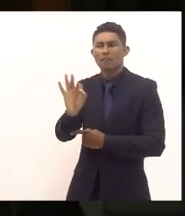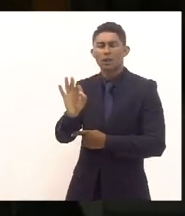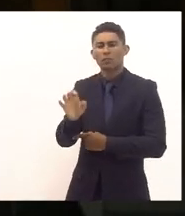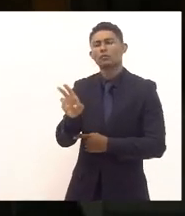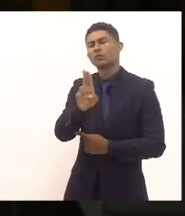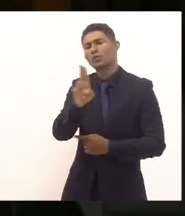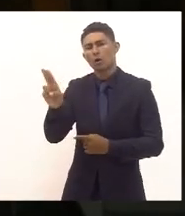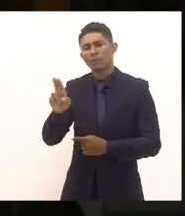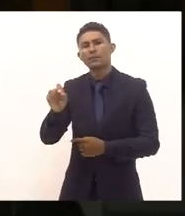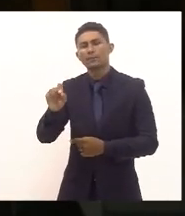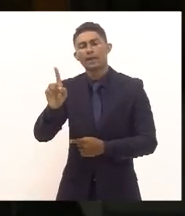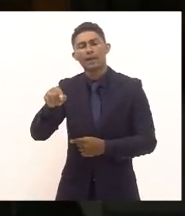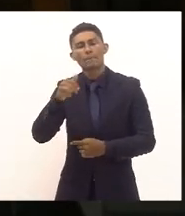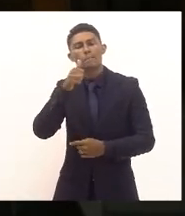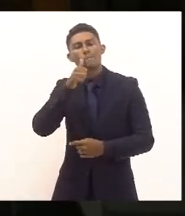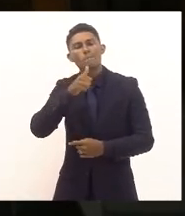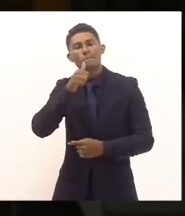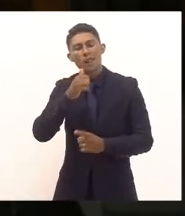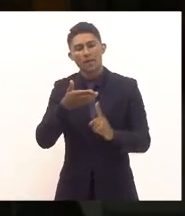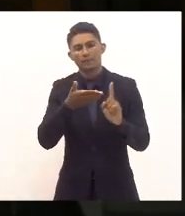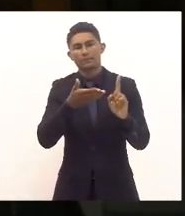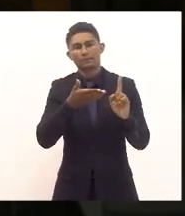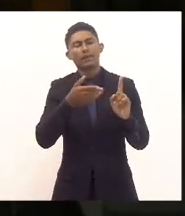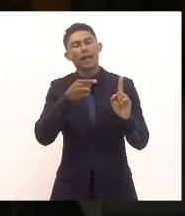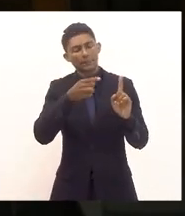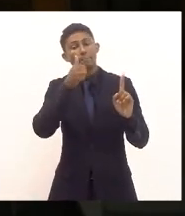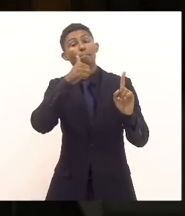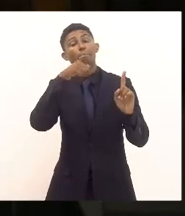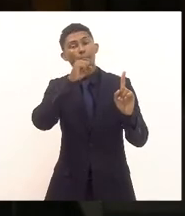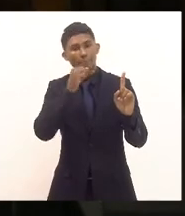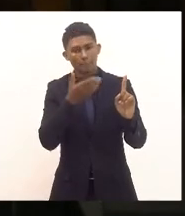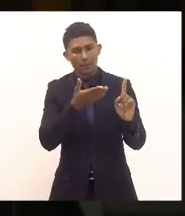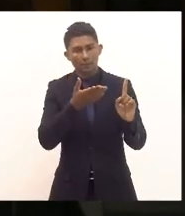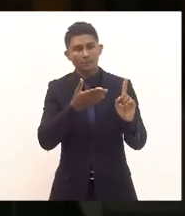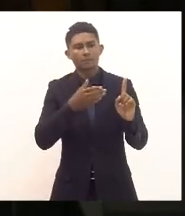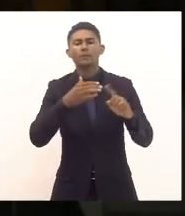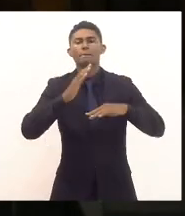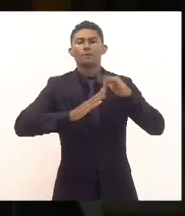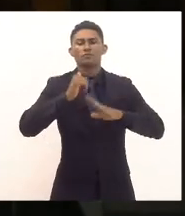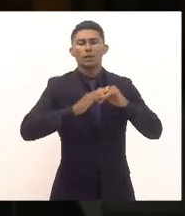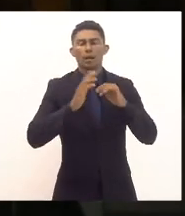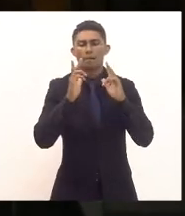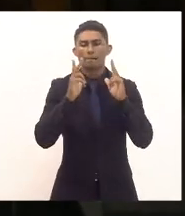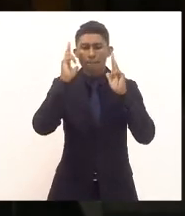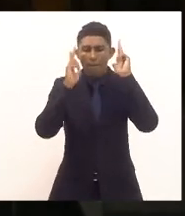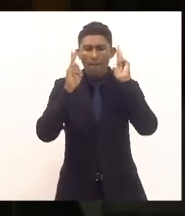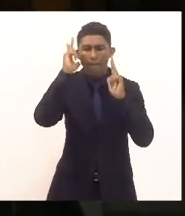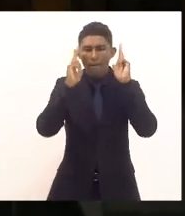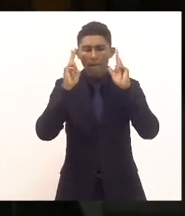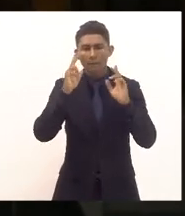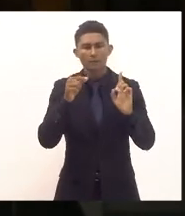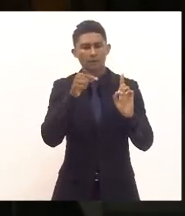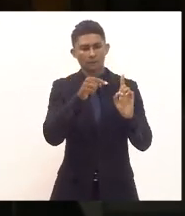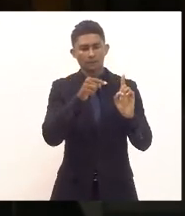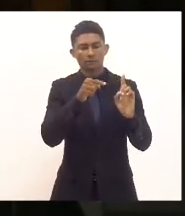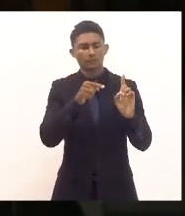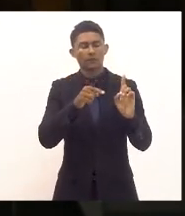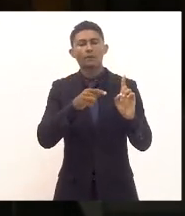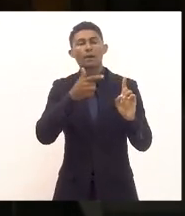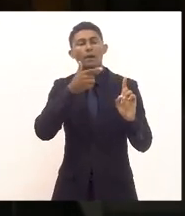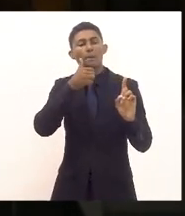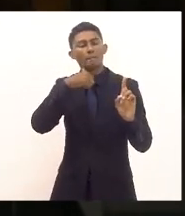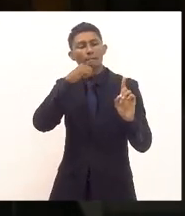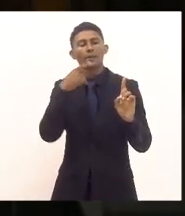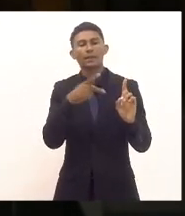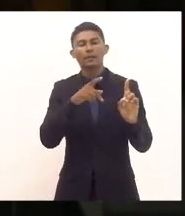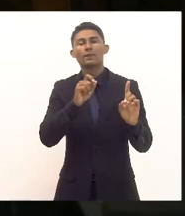o nome de uma mãe cabeleireira a filha de Dona Devonne